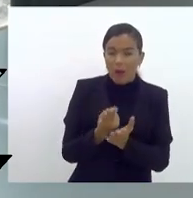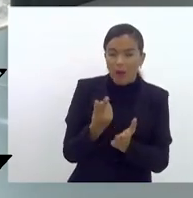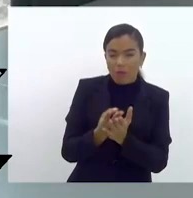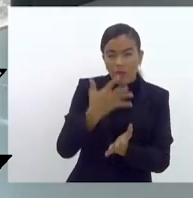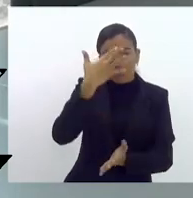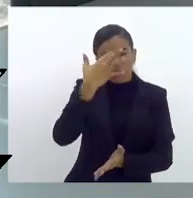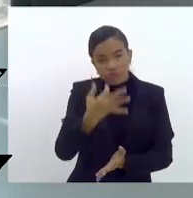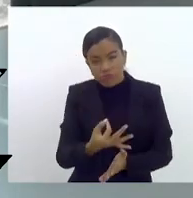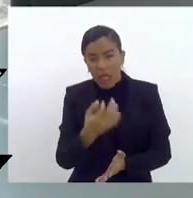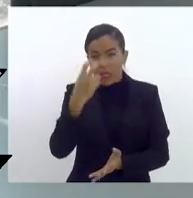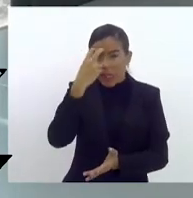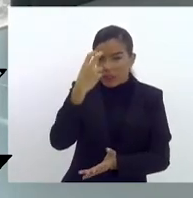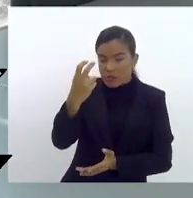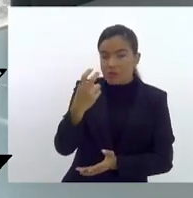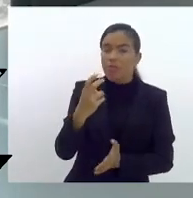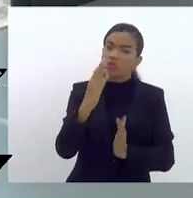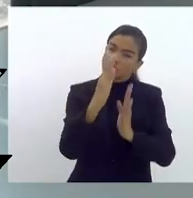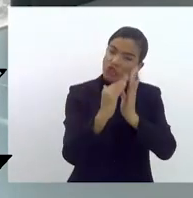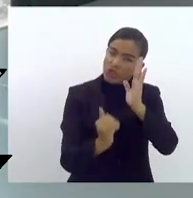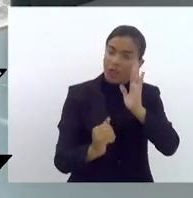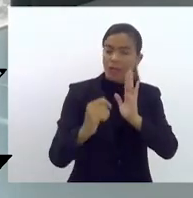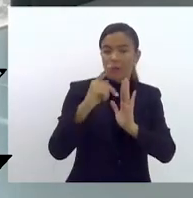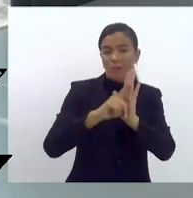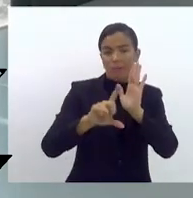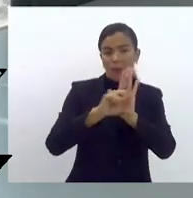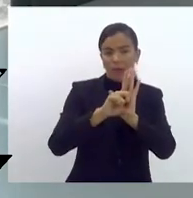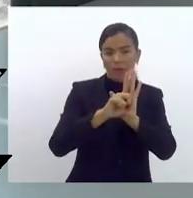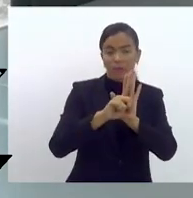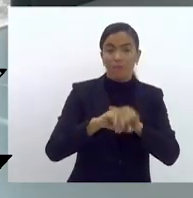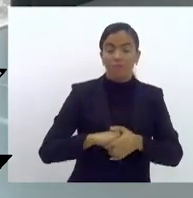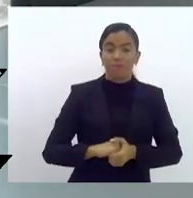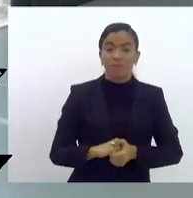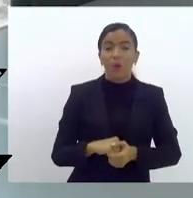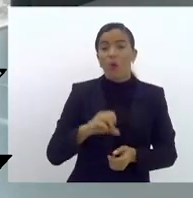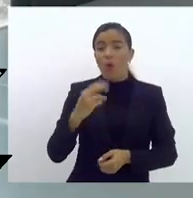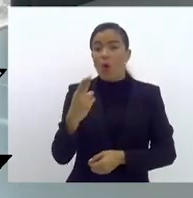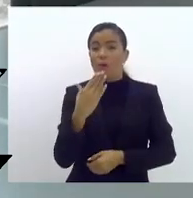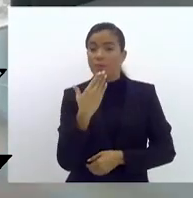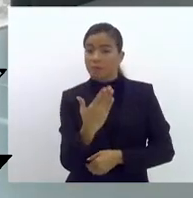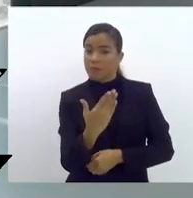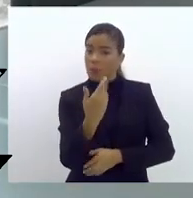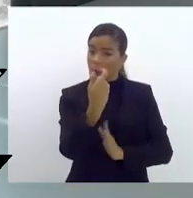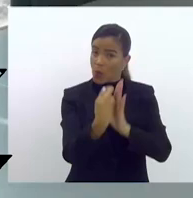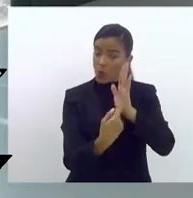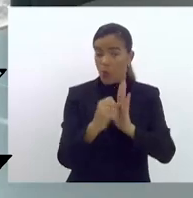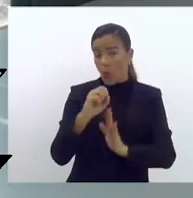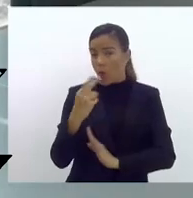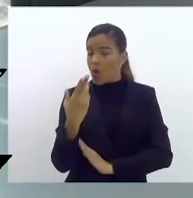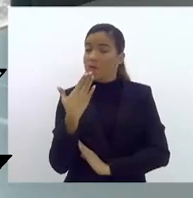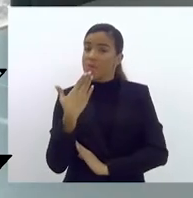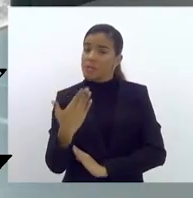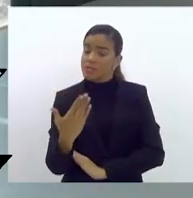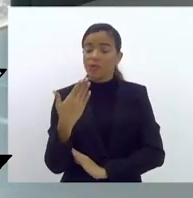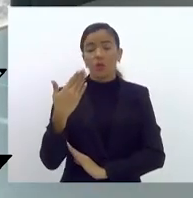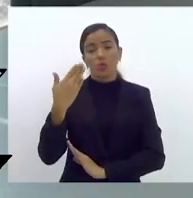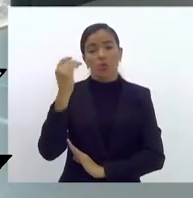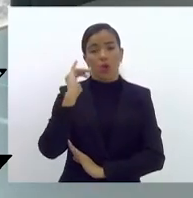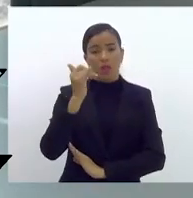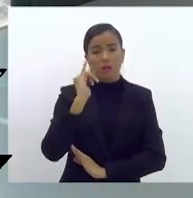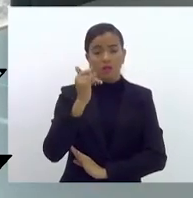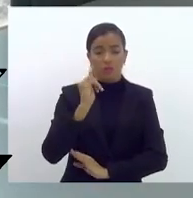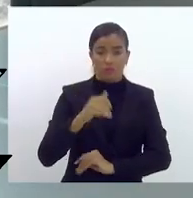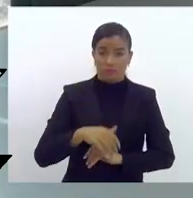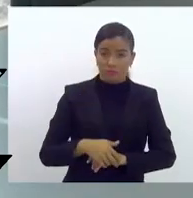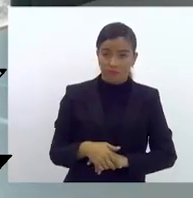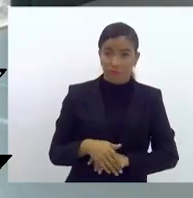lógica mesmo inteligência os projetos são retirados de volta ou a pedido do autor ou a pedido do relator ou com a determinação da presidência dos trabalhos